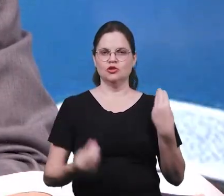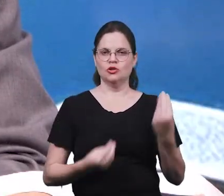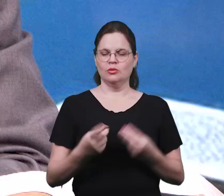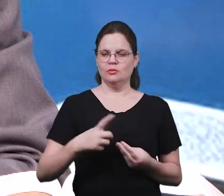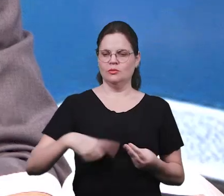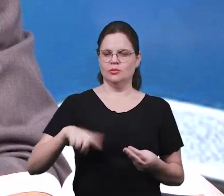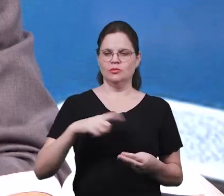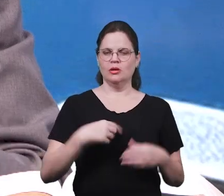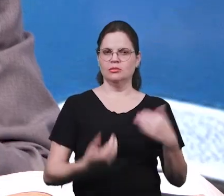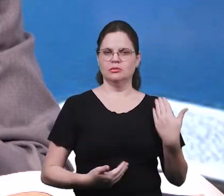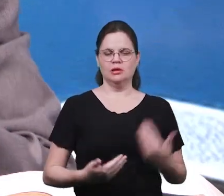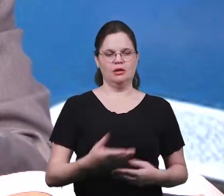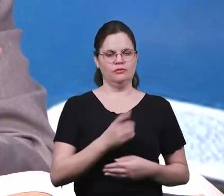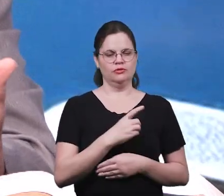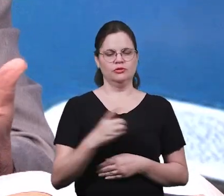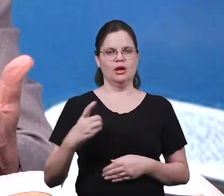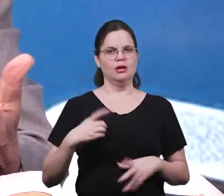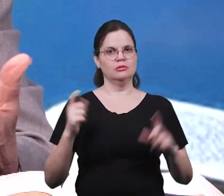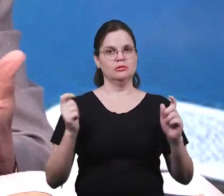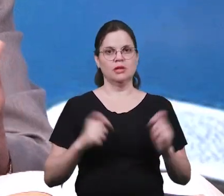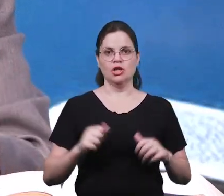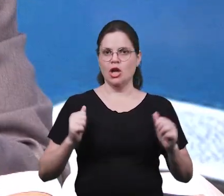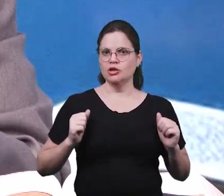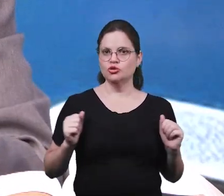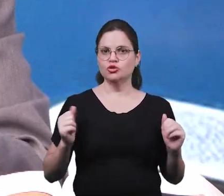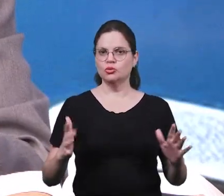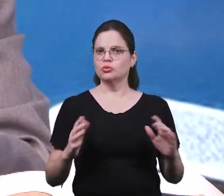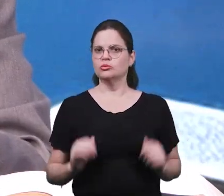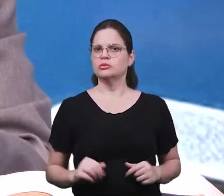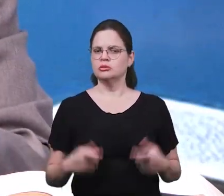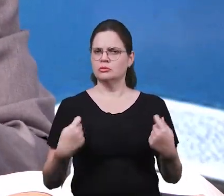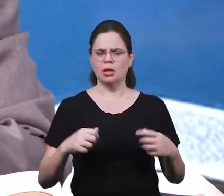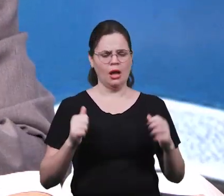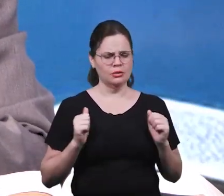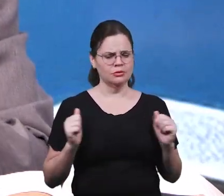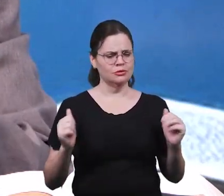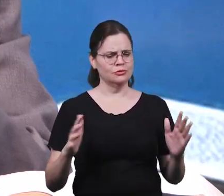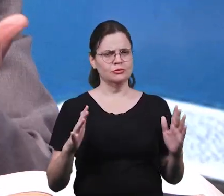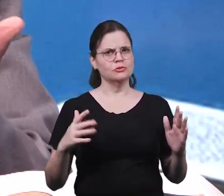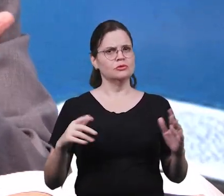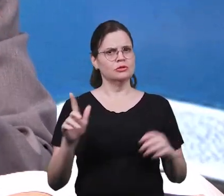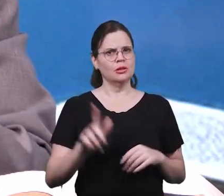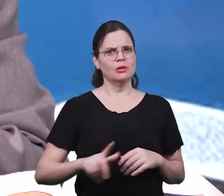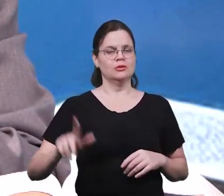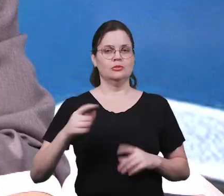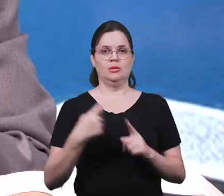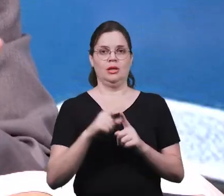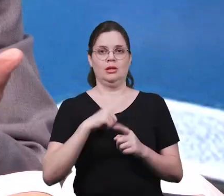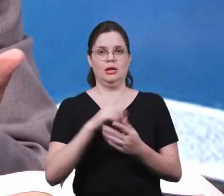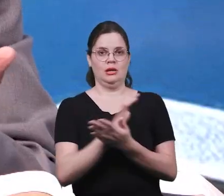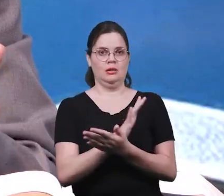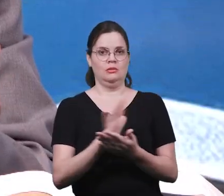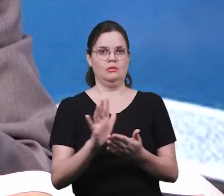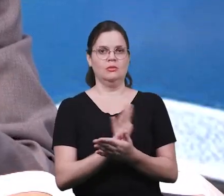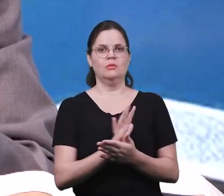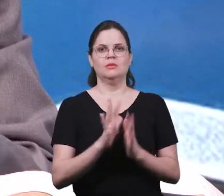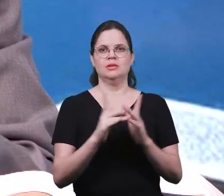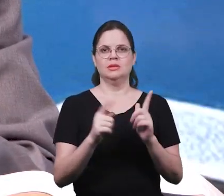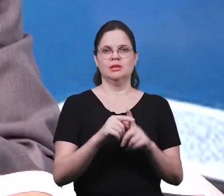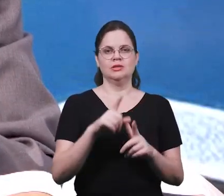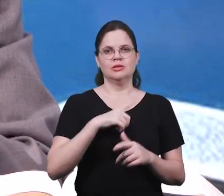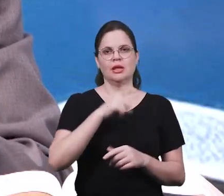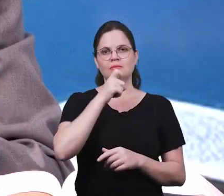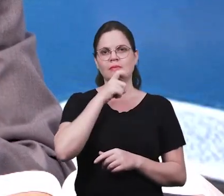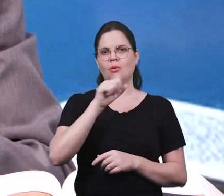do diácono de ser proativo. Por exemplo, ser proativo. Há igrejas, por exemplo, que têm ar-condicionado.